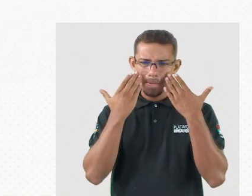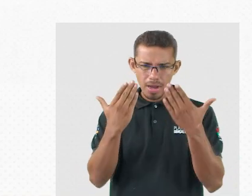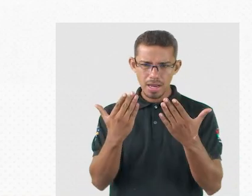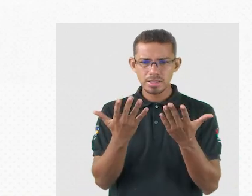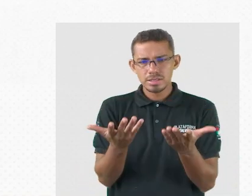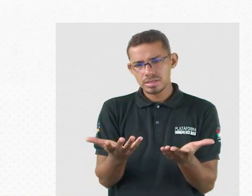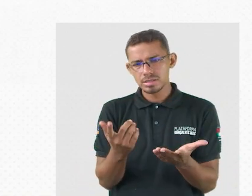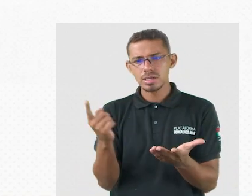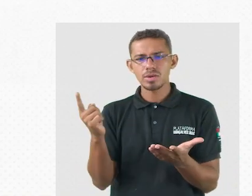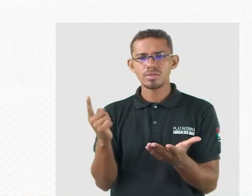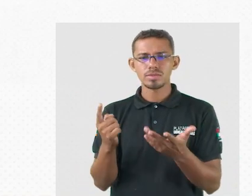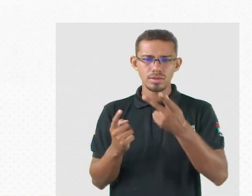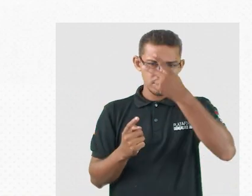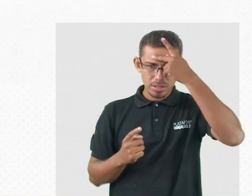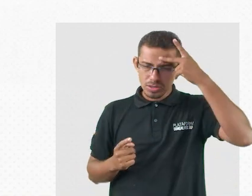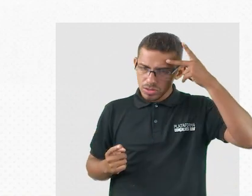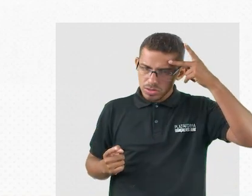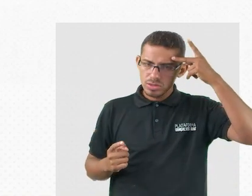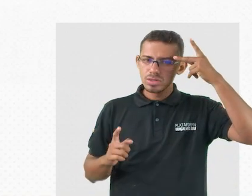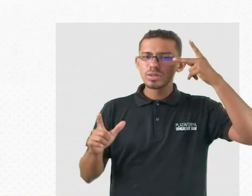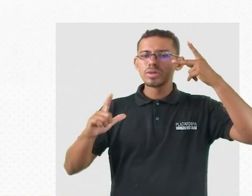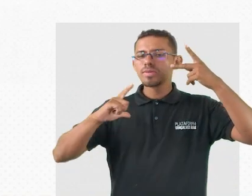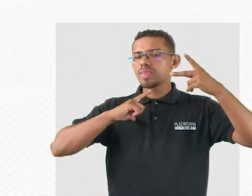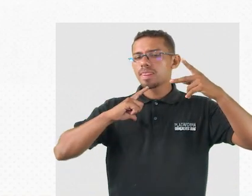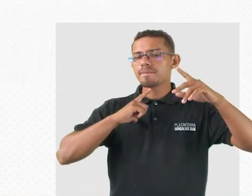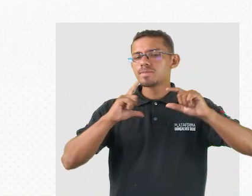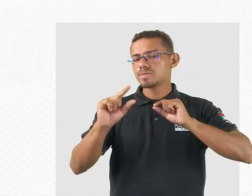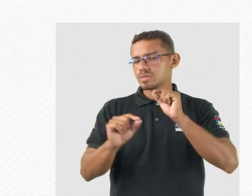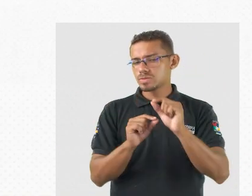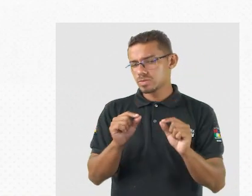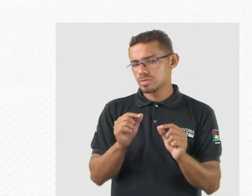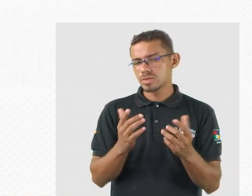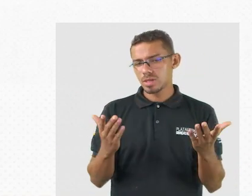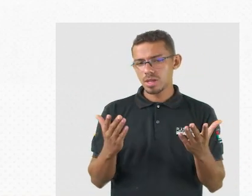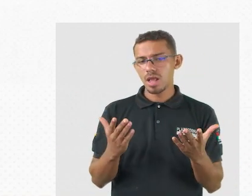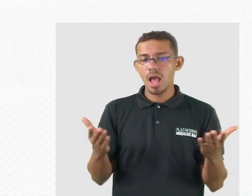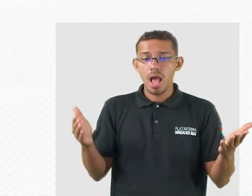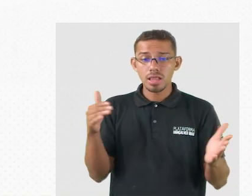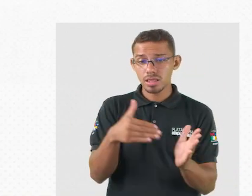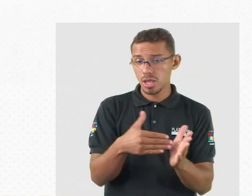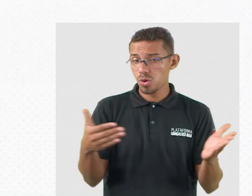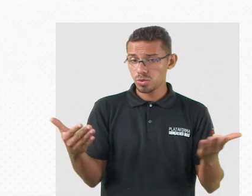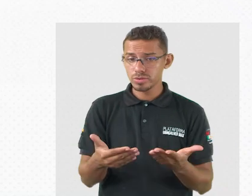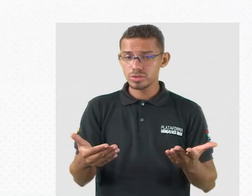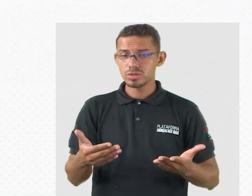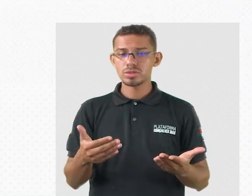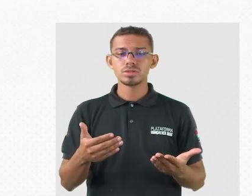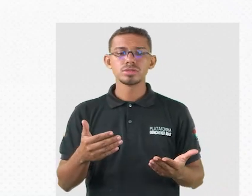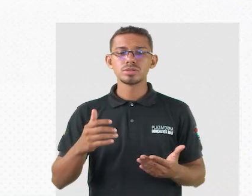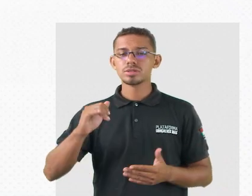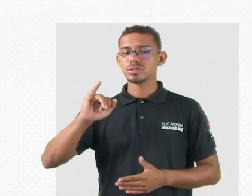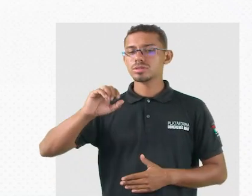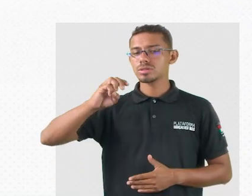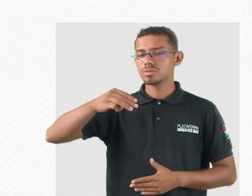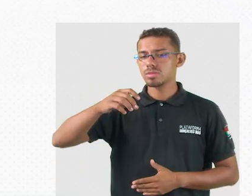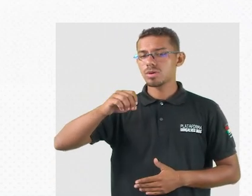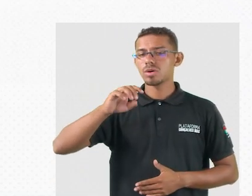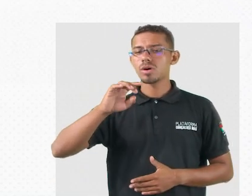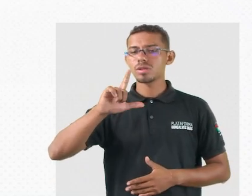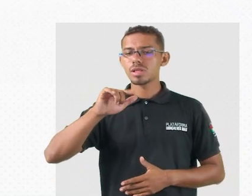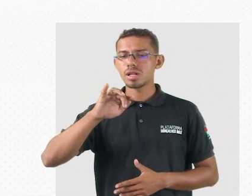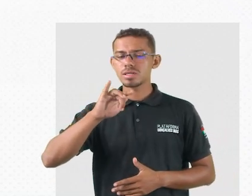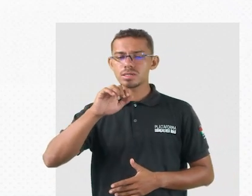então um personagem que está ainda hoje imortalizado em